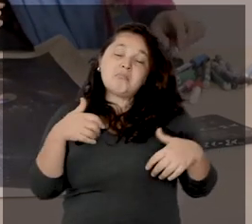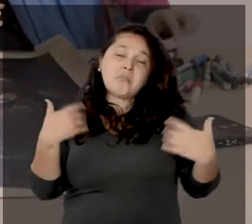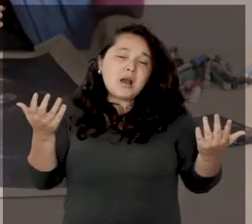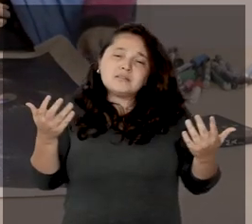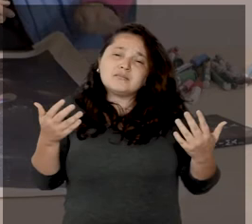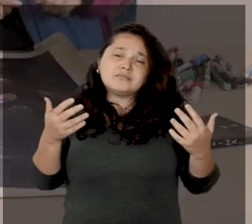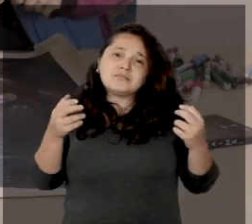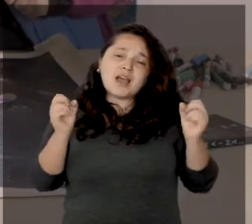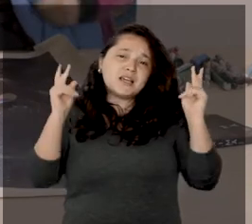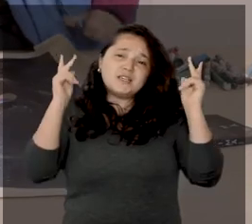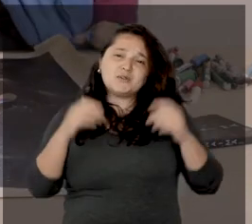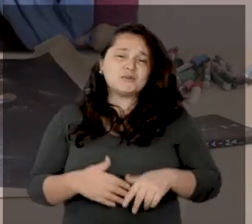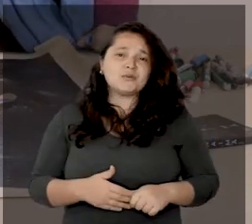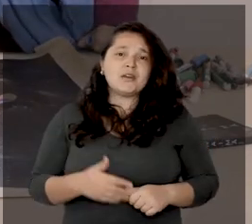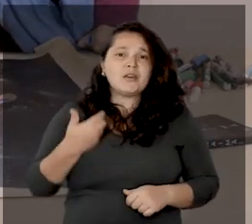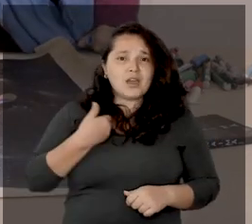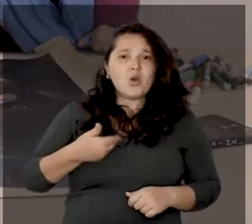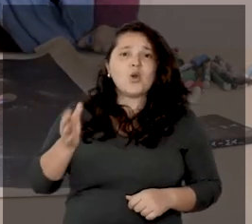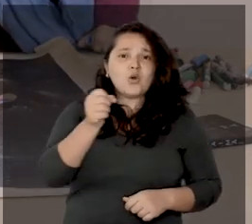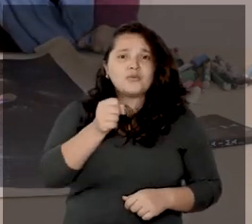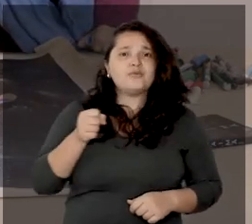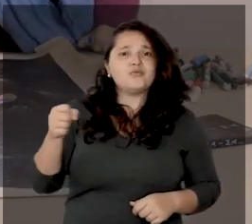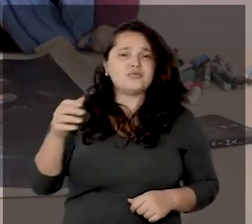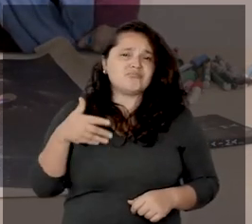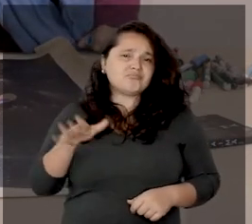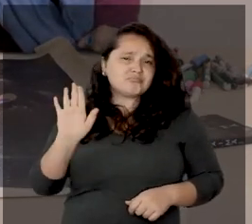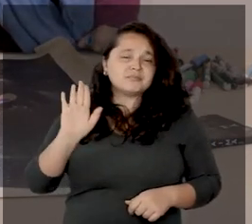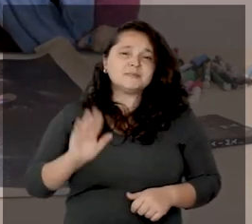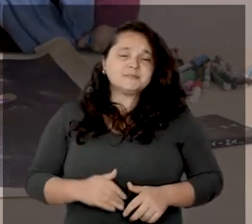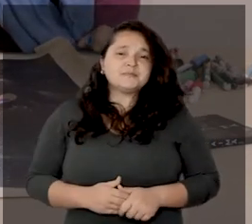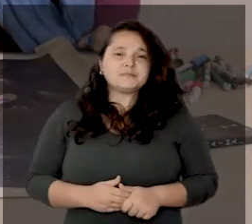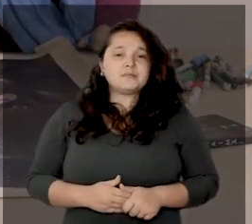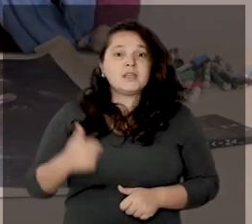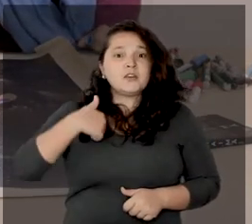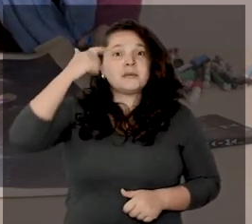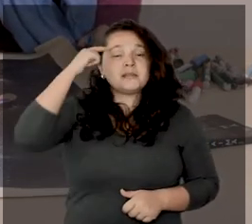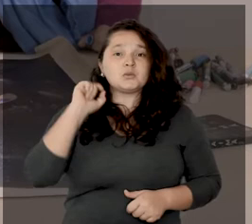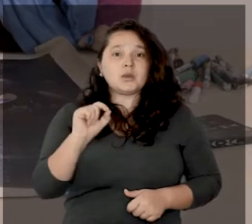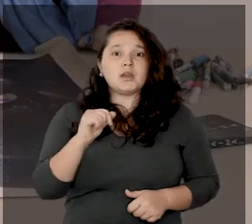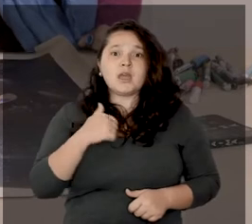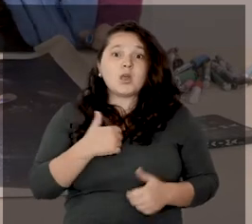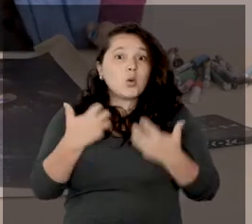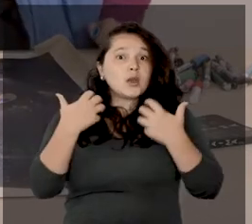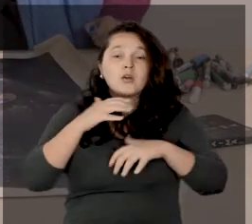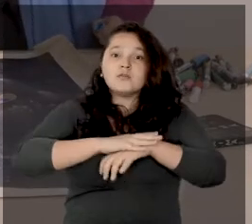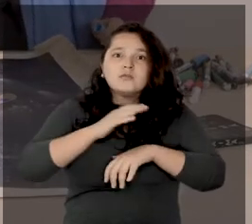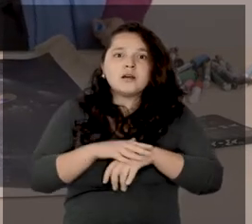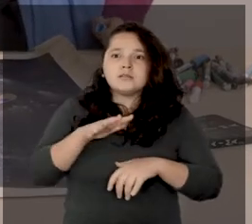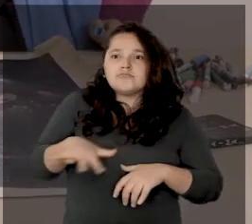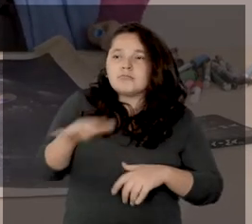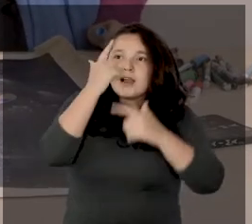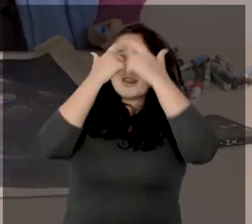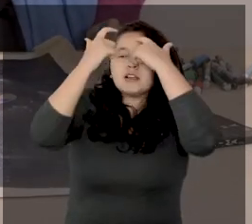basicamente, coloquei essa coisa, quero fazer alguma coisa no campo da criatividade, não sabia nada sobre arte, não